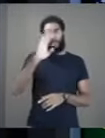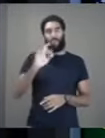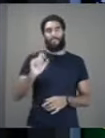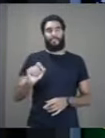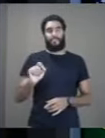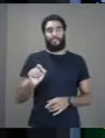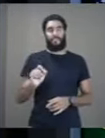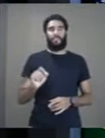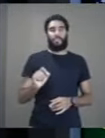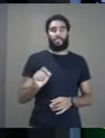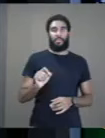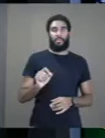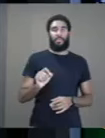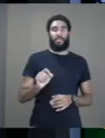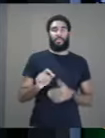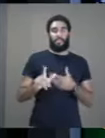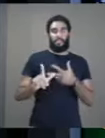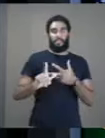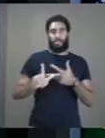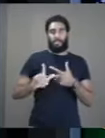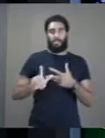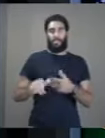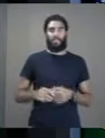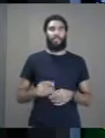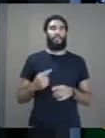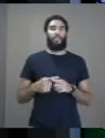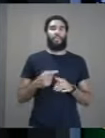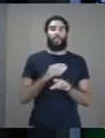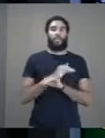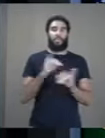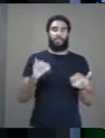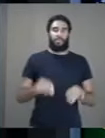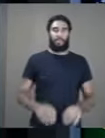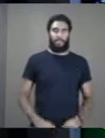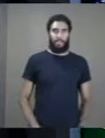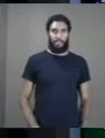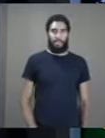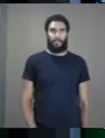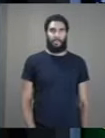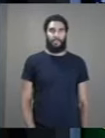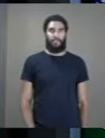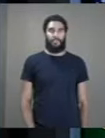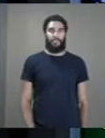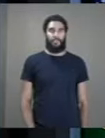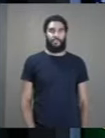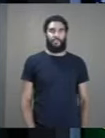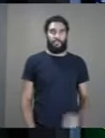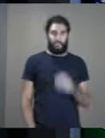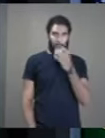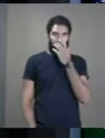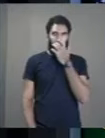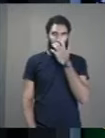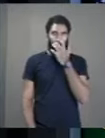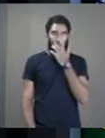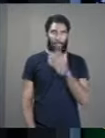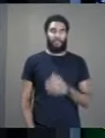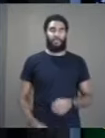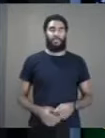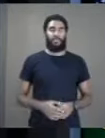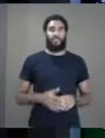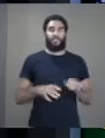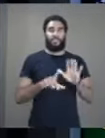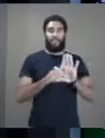poder legislativo. Por que eu digo isso agora? Mais um assunto, além da lei